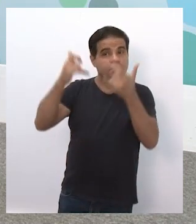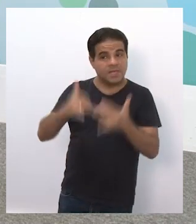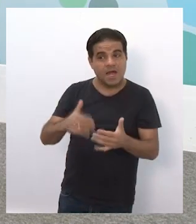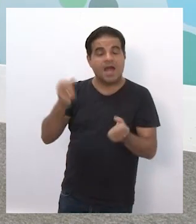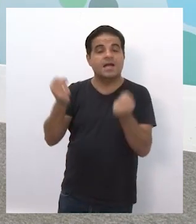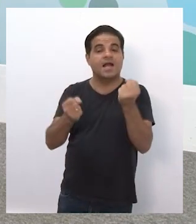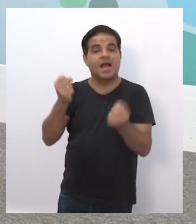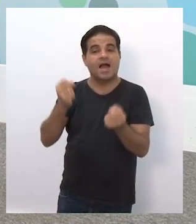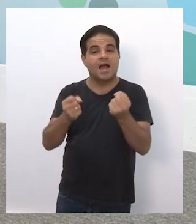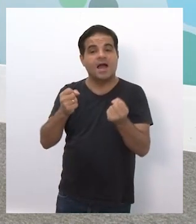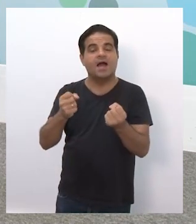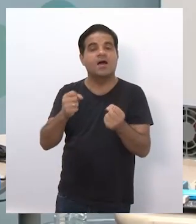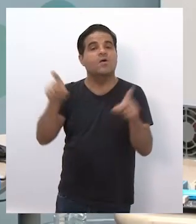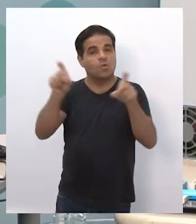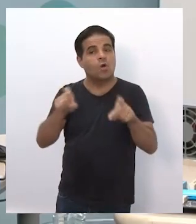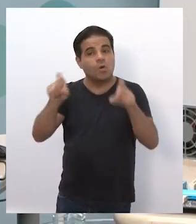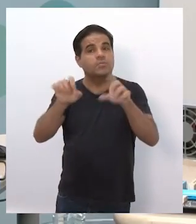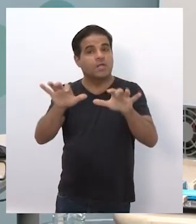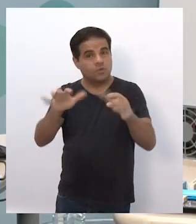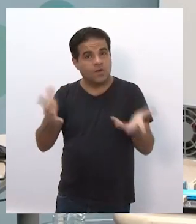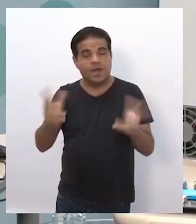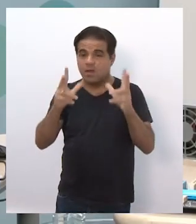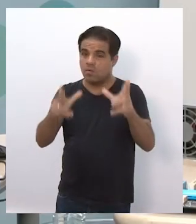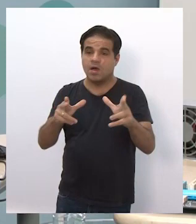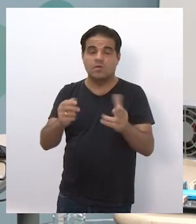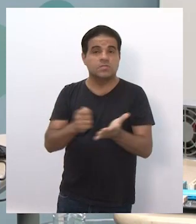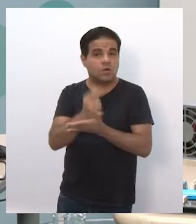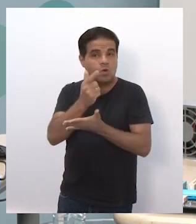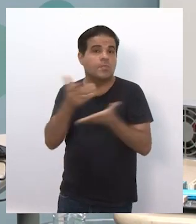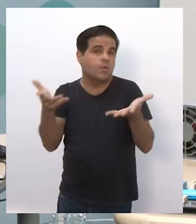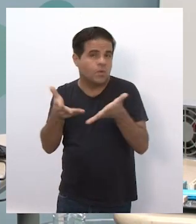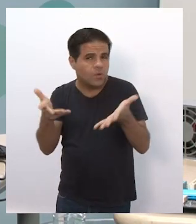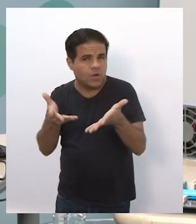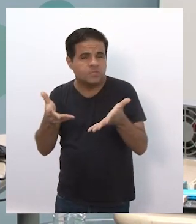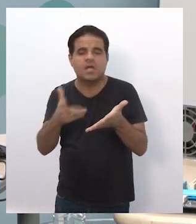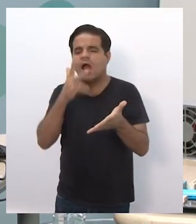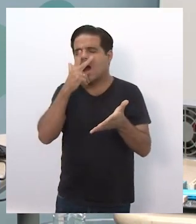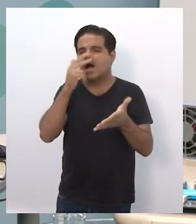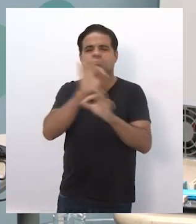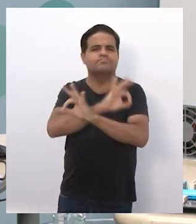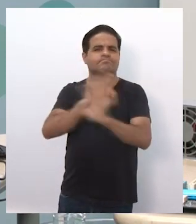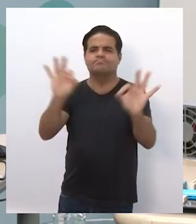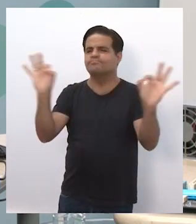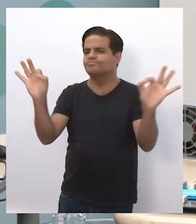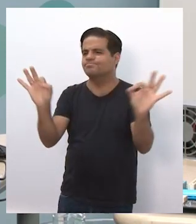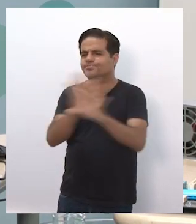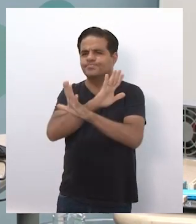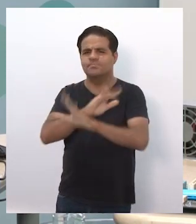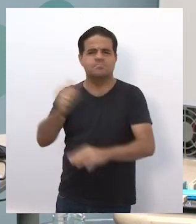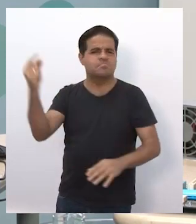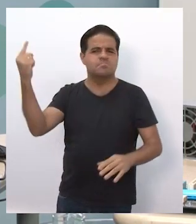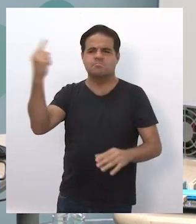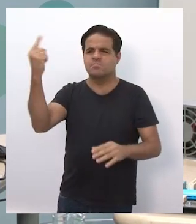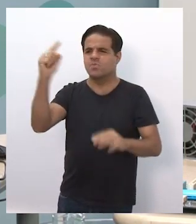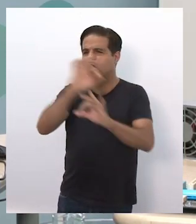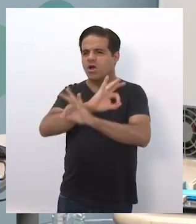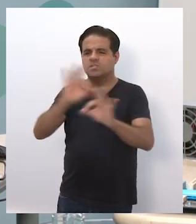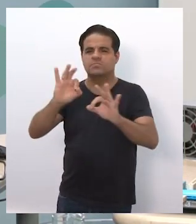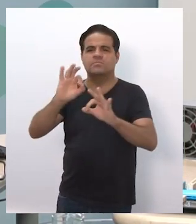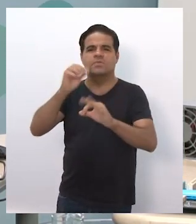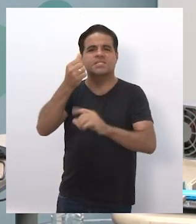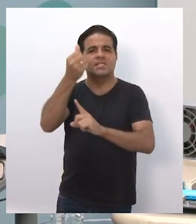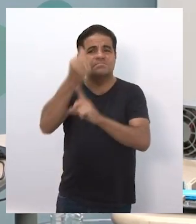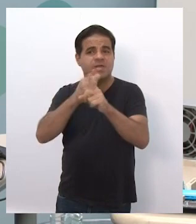carro, computador é assim, né? Hoje a gente compra um computador achando que é o top de linha. Daqui, sei lá,